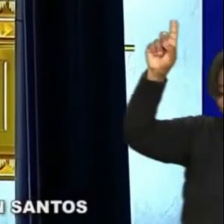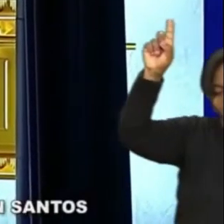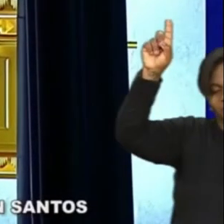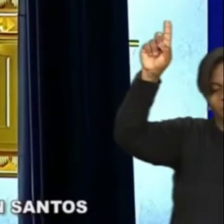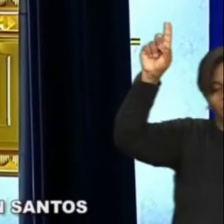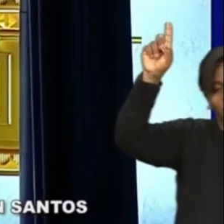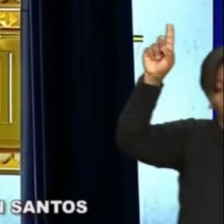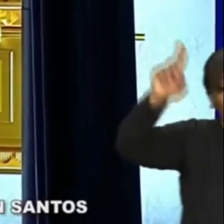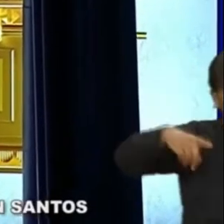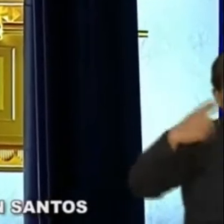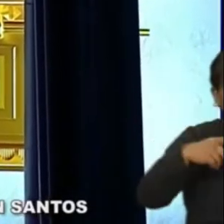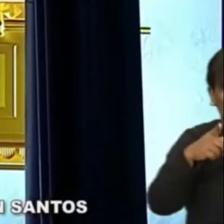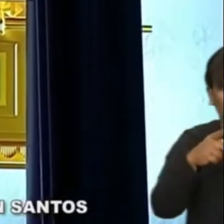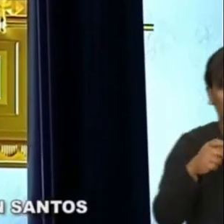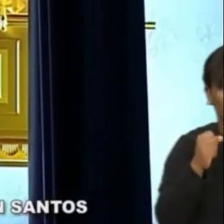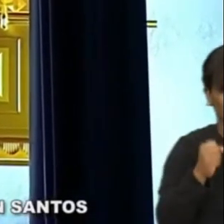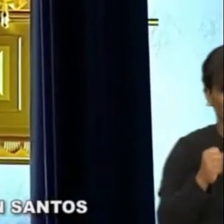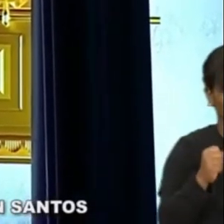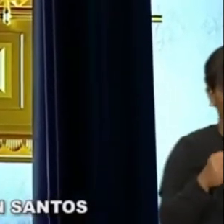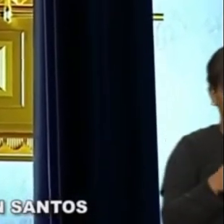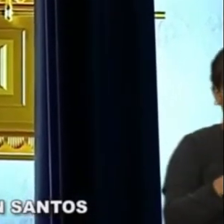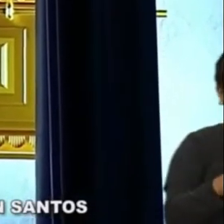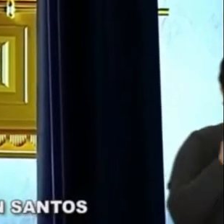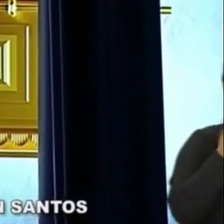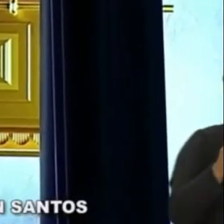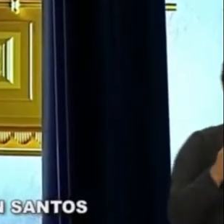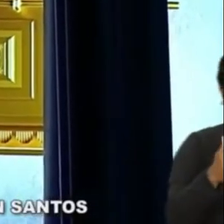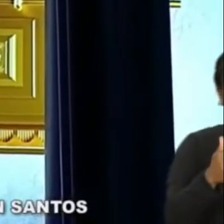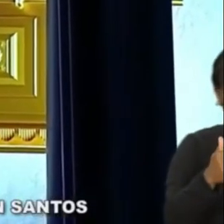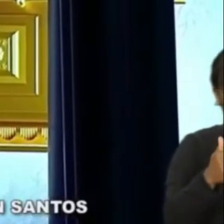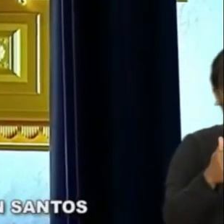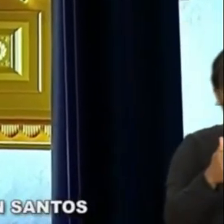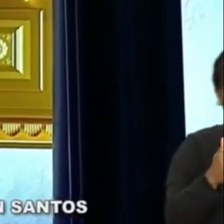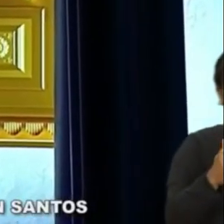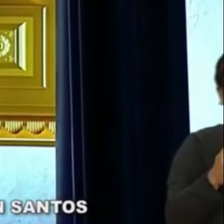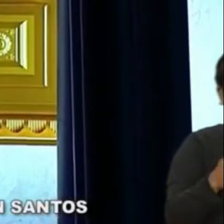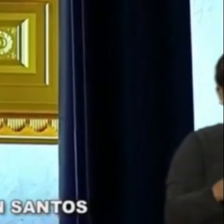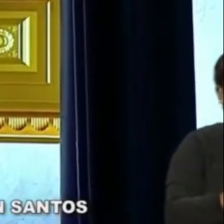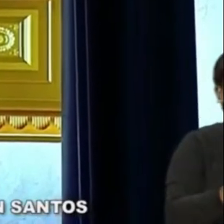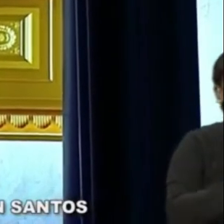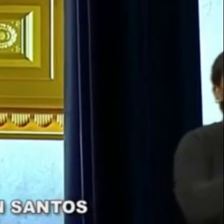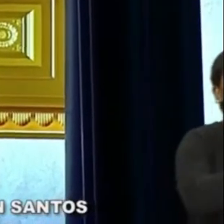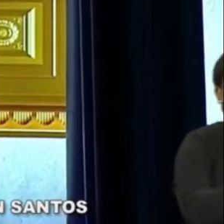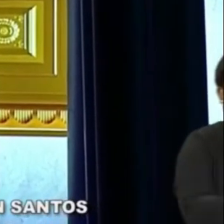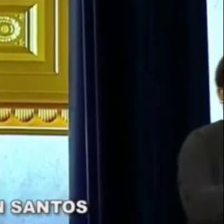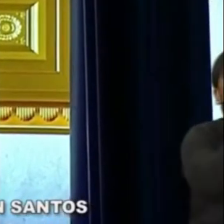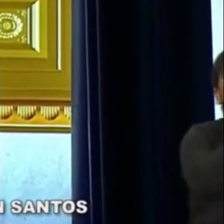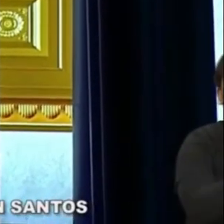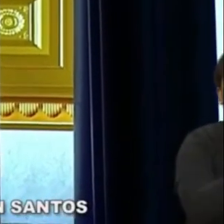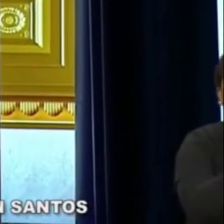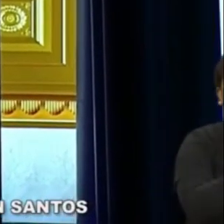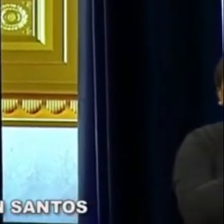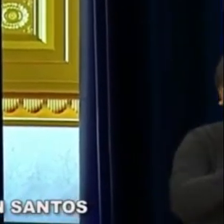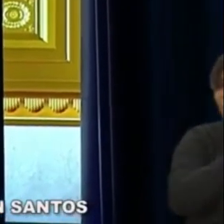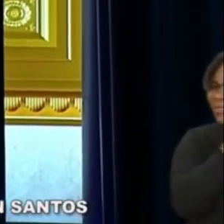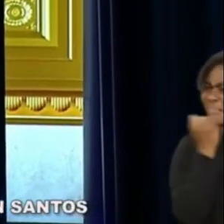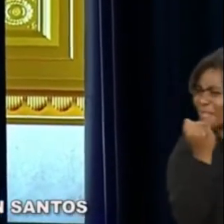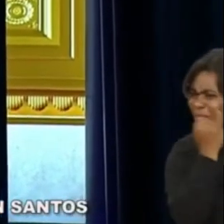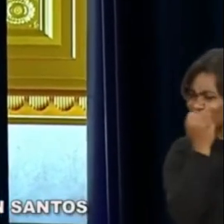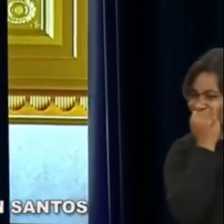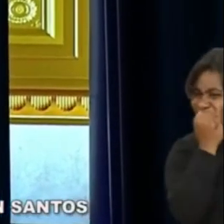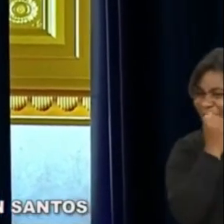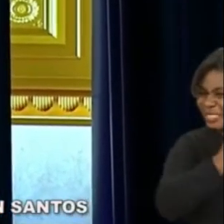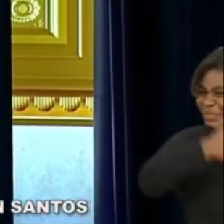Onde você poderia estar agora? Na presença de quem? É mais importante do